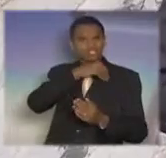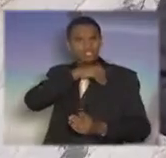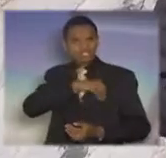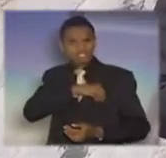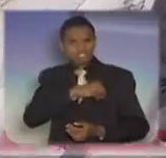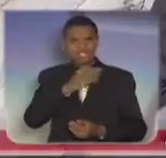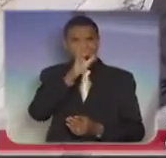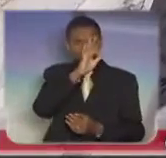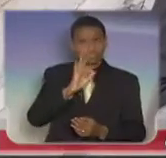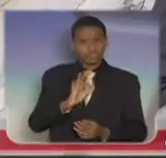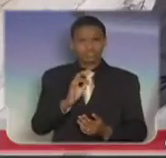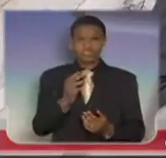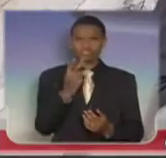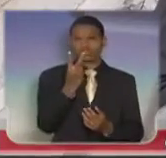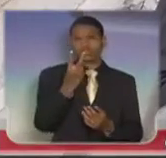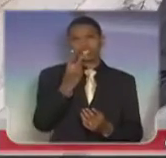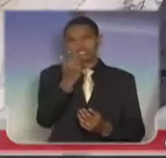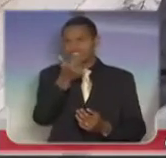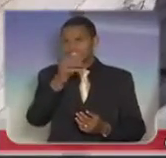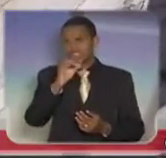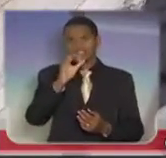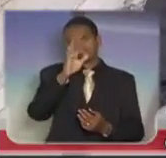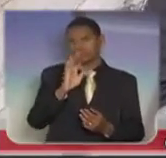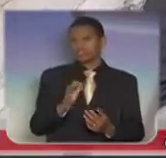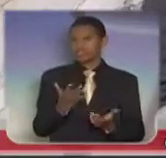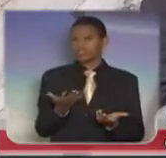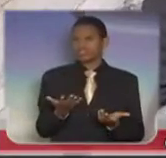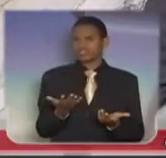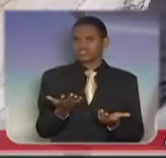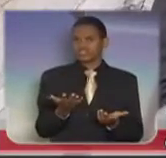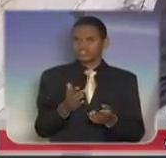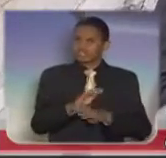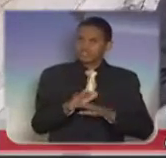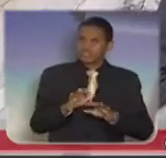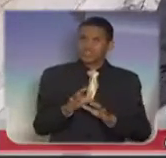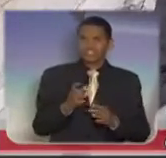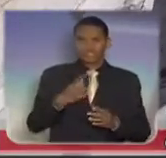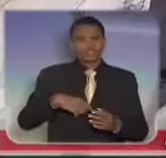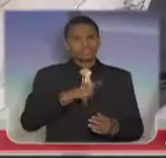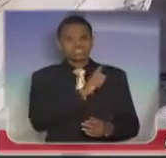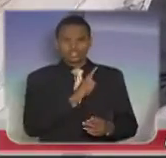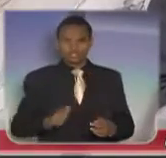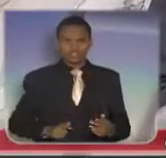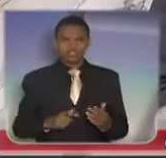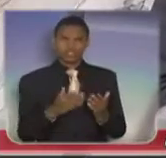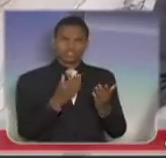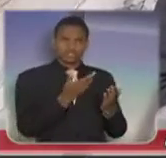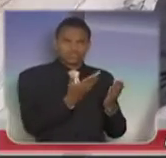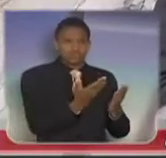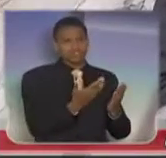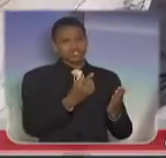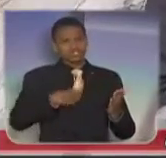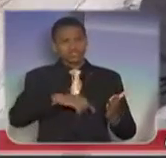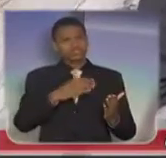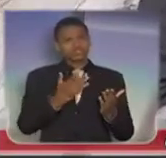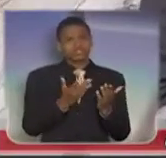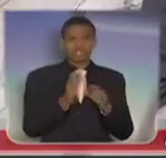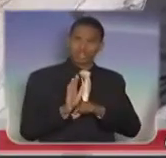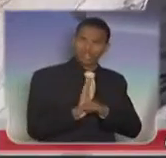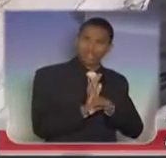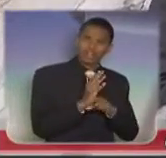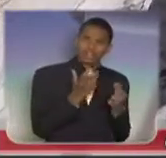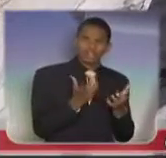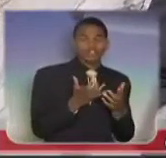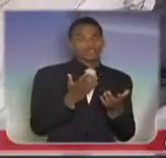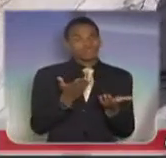senhor governador nós sabemos das pretensões de vossa excelência e queremos ajudar vossa excelência mas é preciso